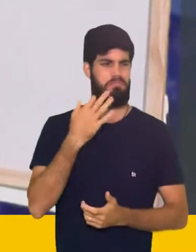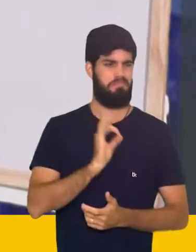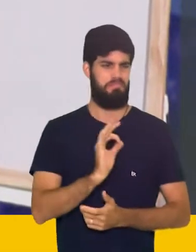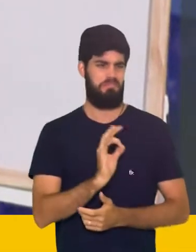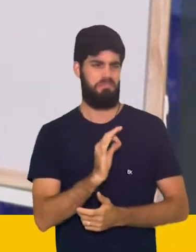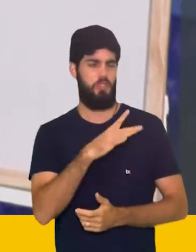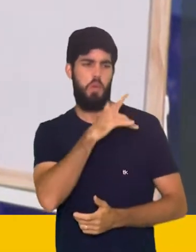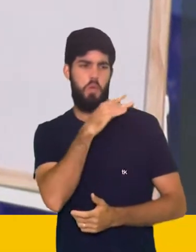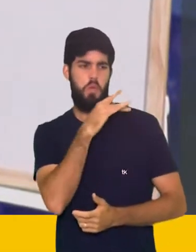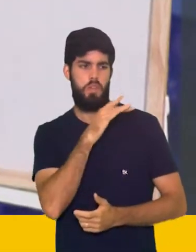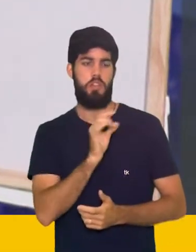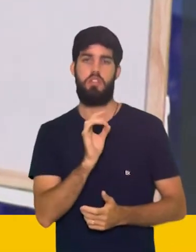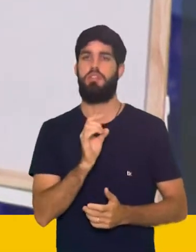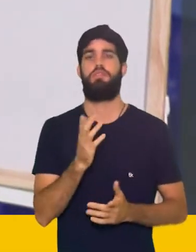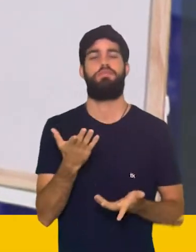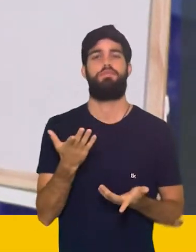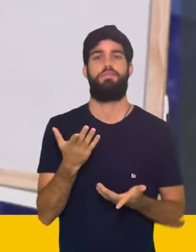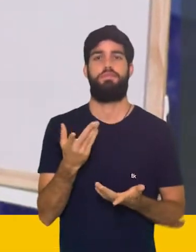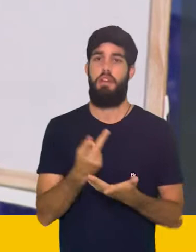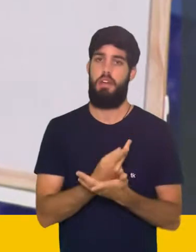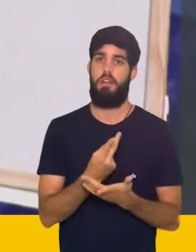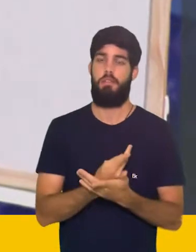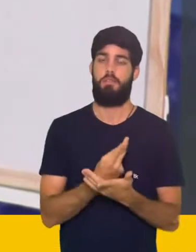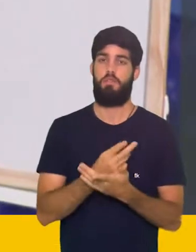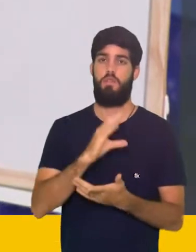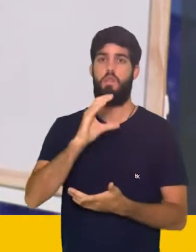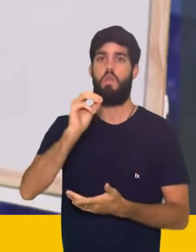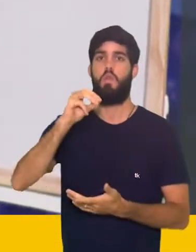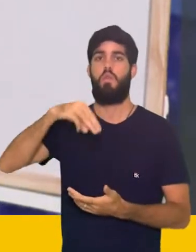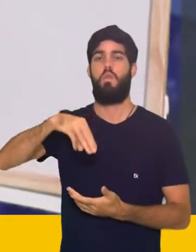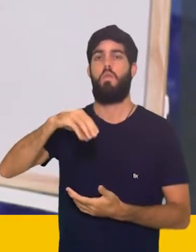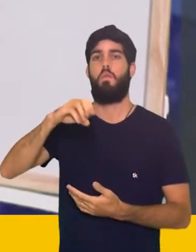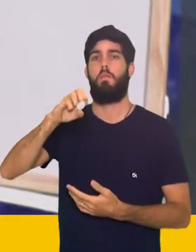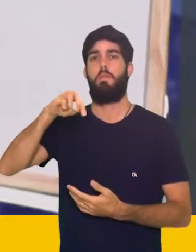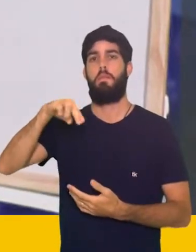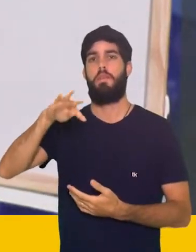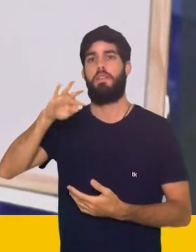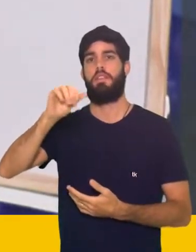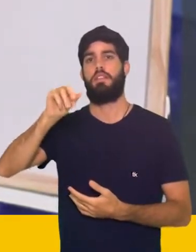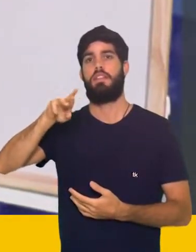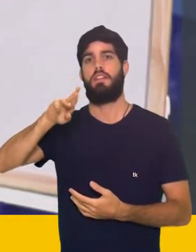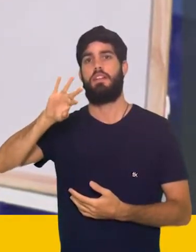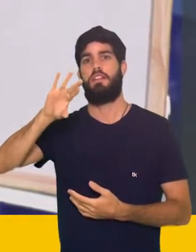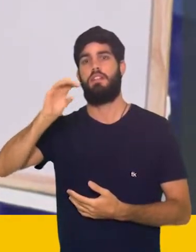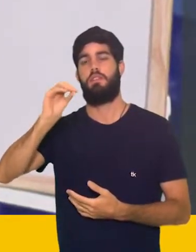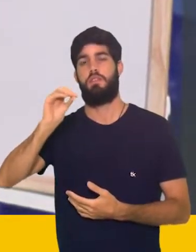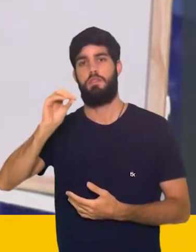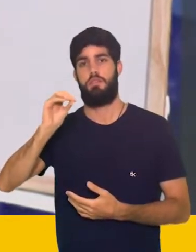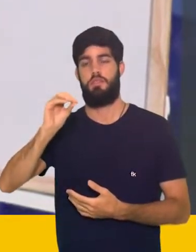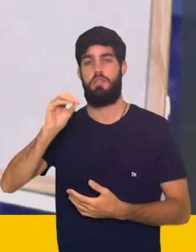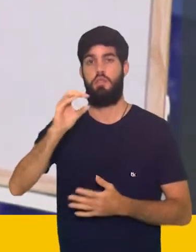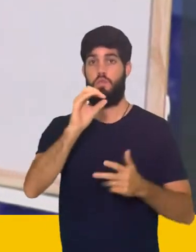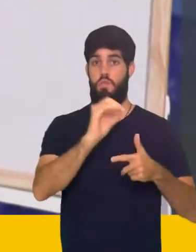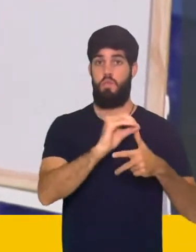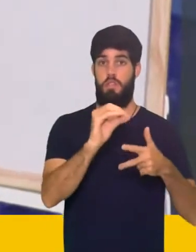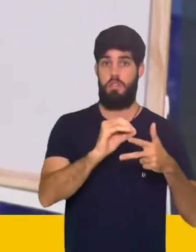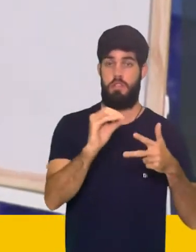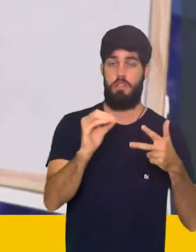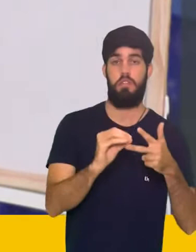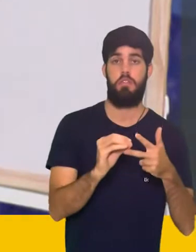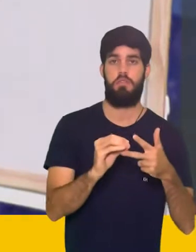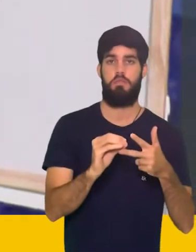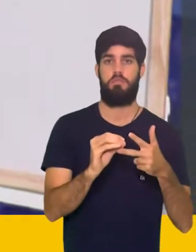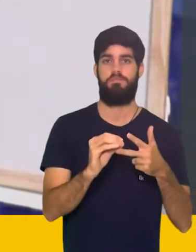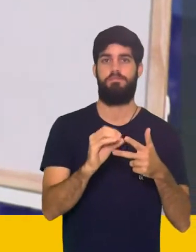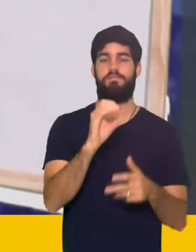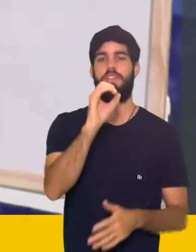ser assim, isso é comentário. E o comentário na prova do Enem, né,